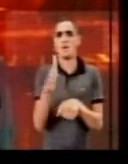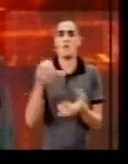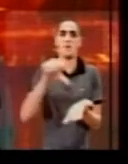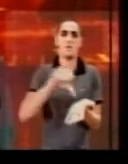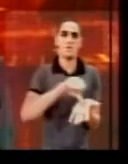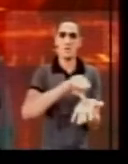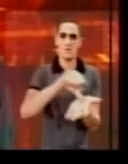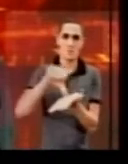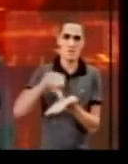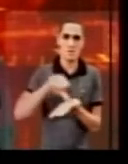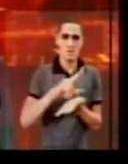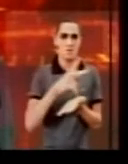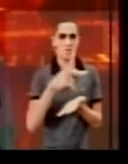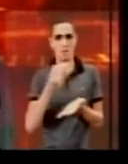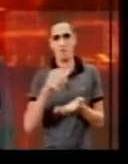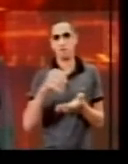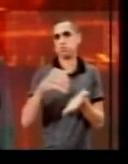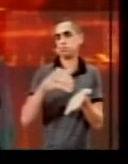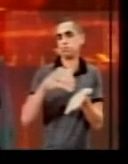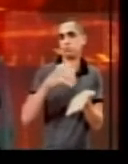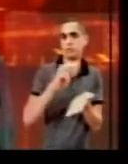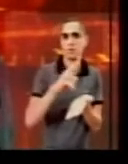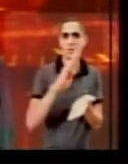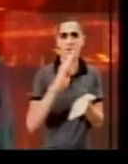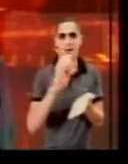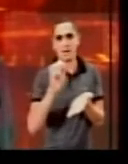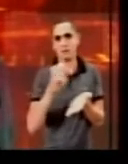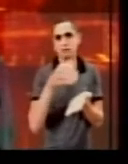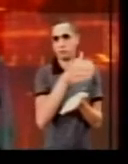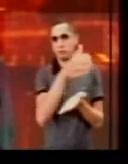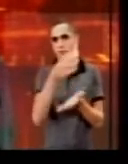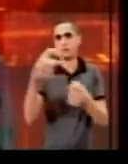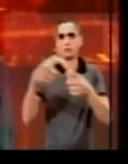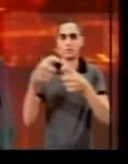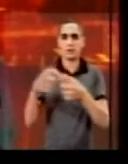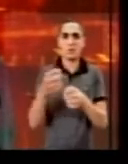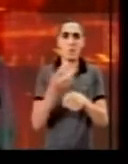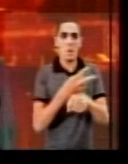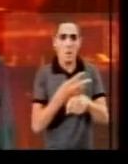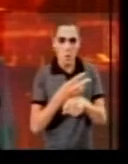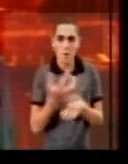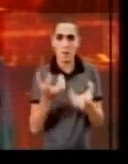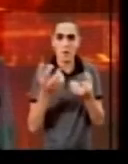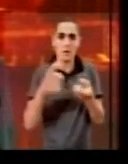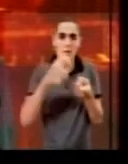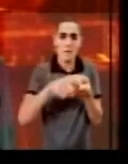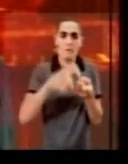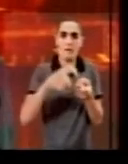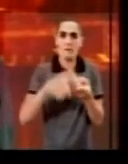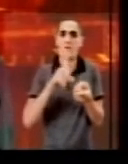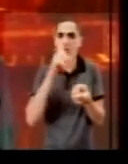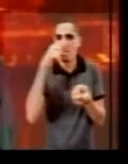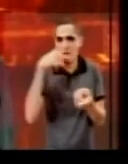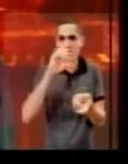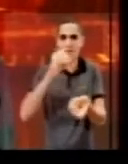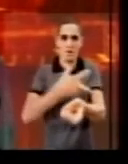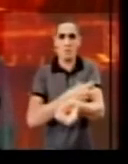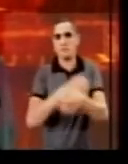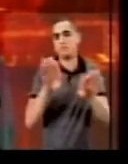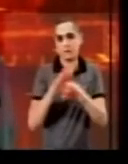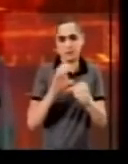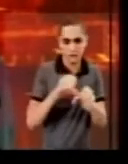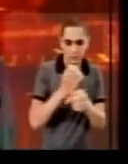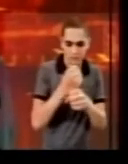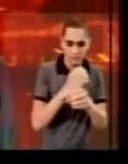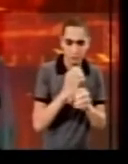teste com estado gripal, está tendo mais vírus. Está aumentando